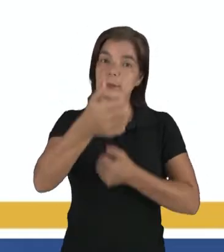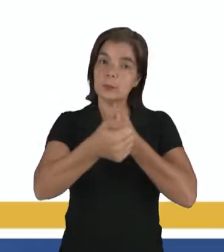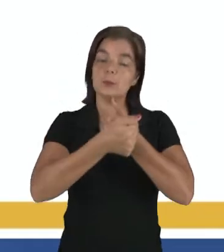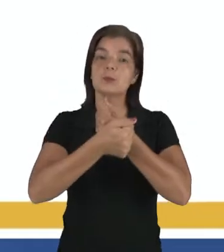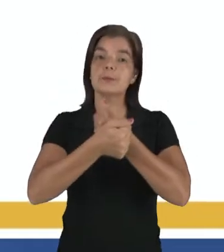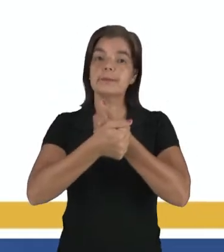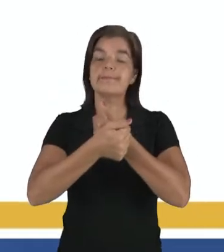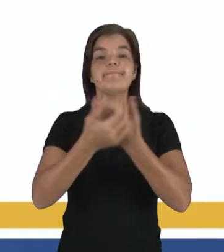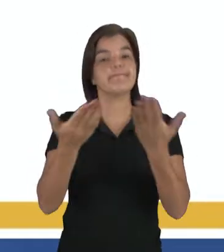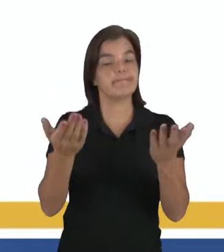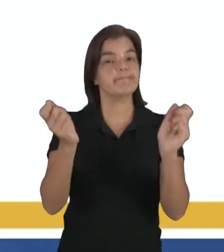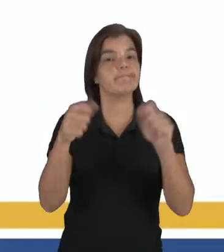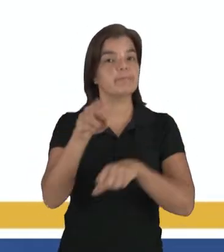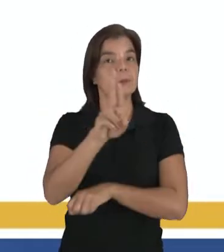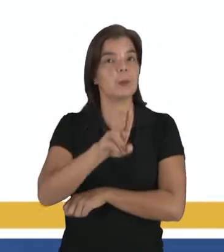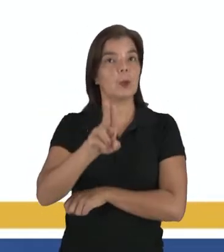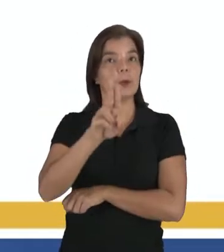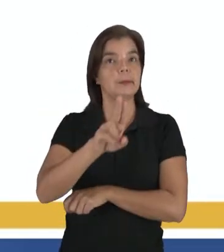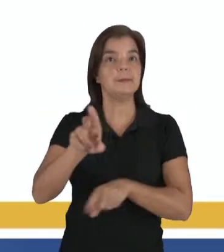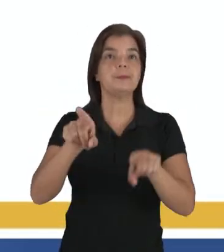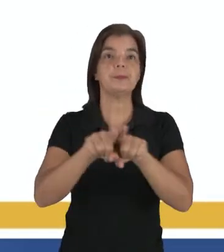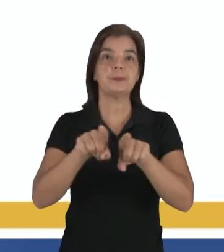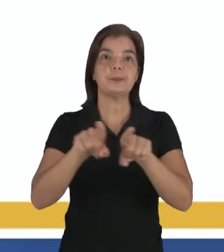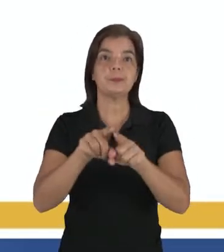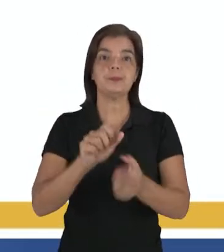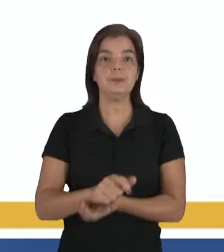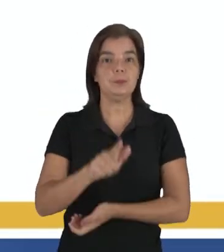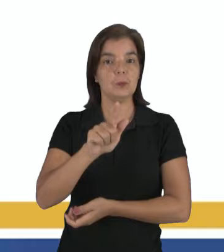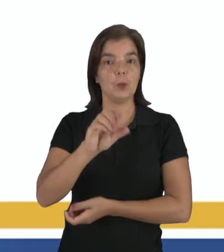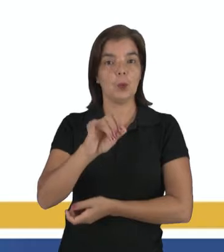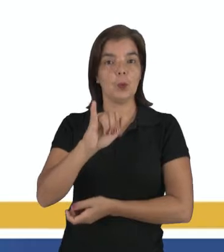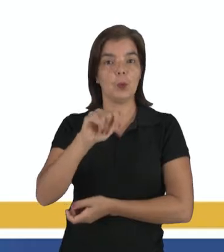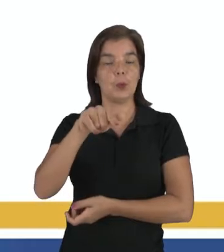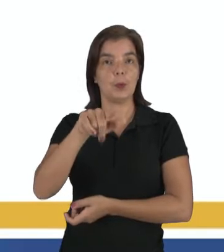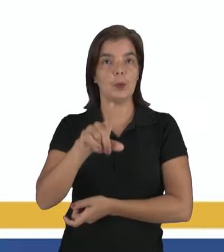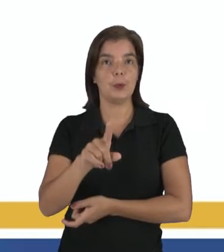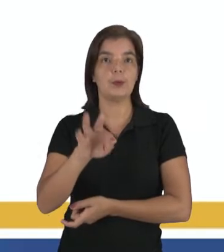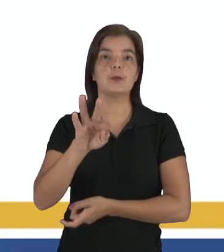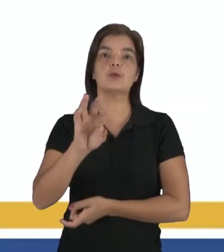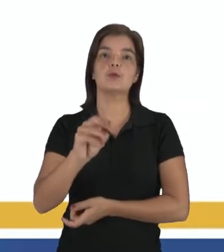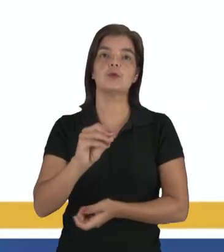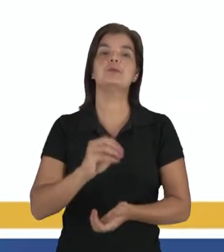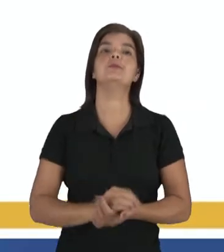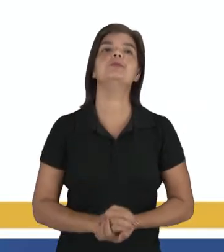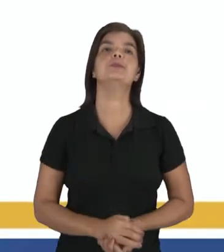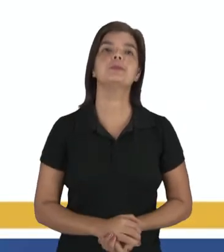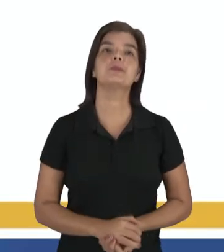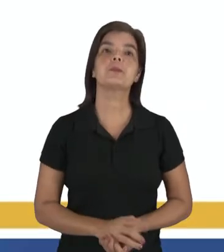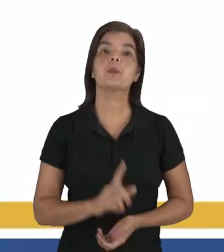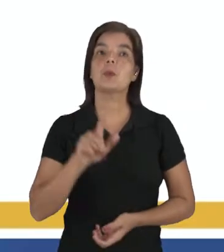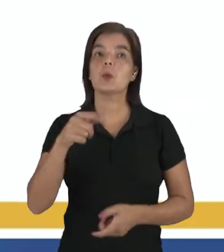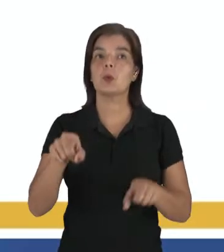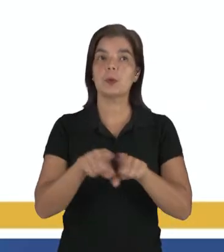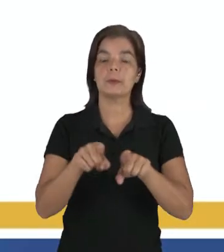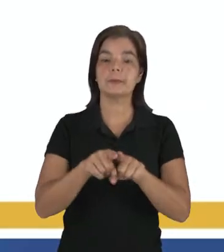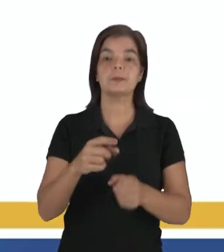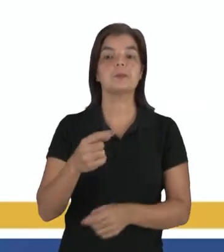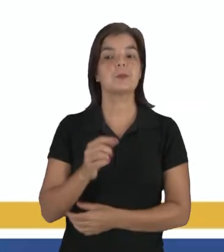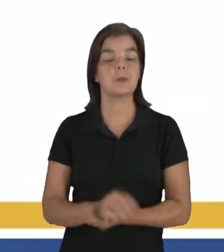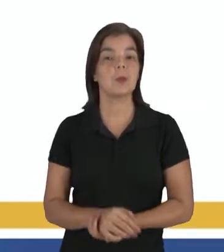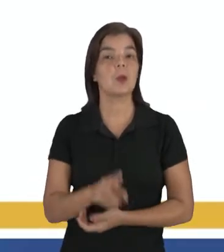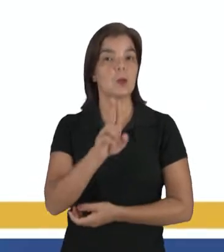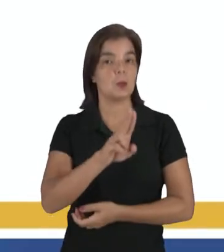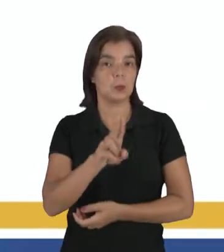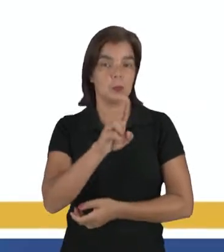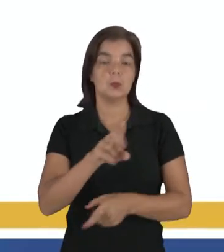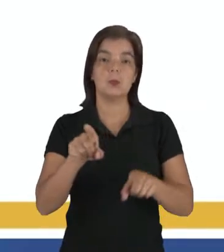bem próximo. Então, nós podemos usar aí esse futuro imediato, ok? O going to. Outro exemplo, a gente